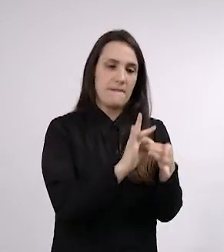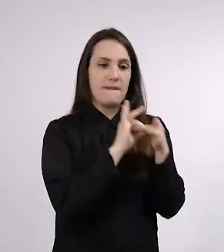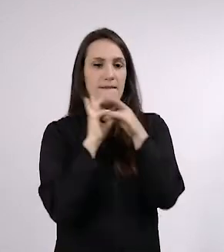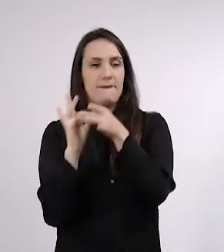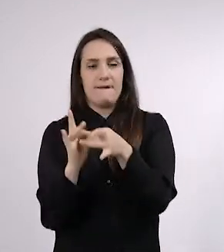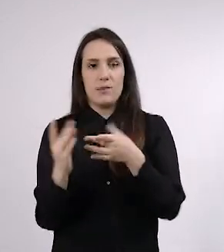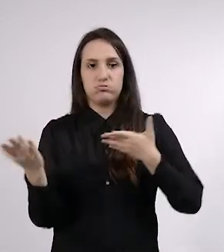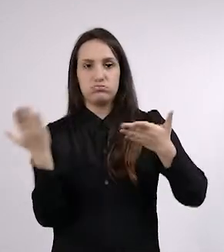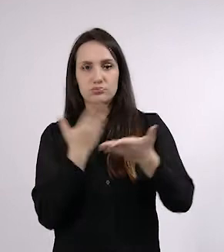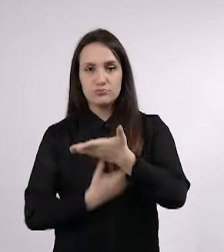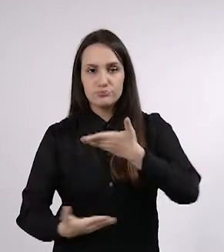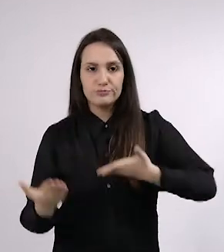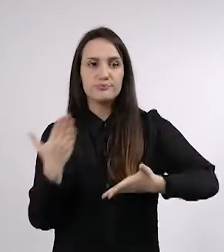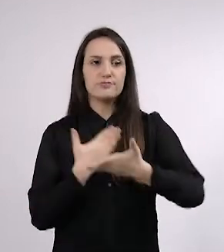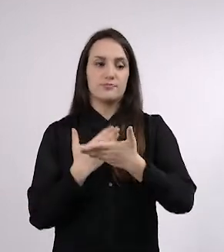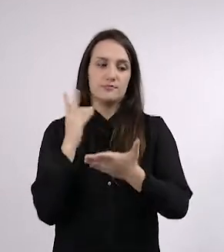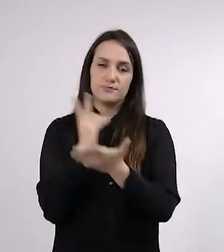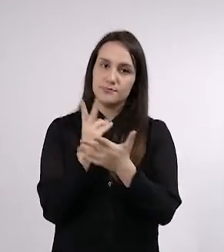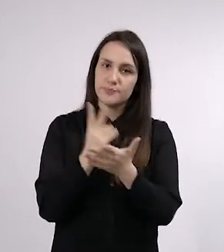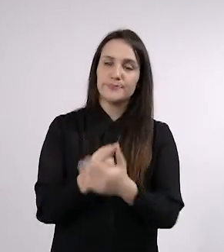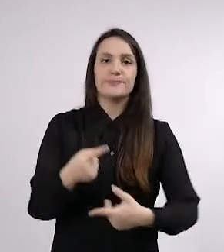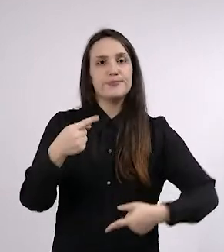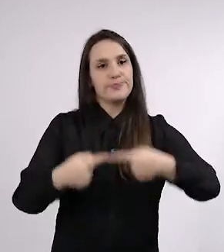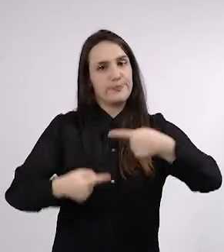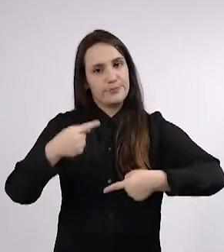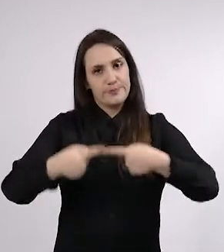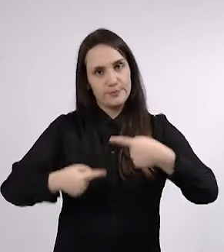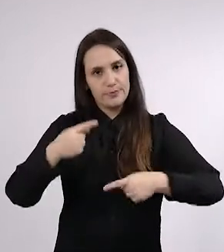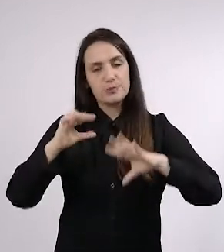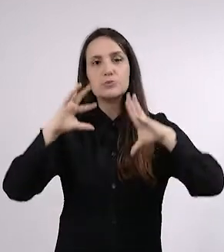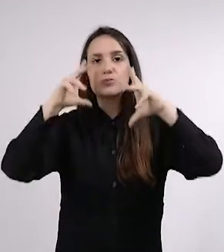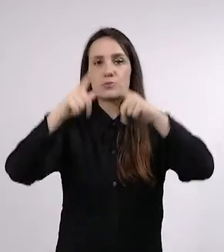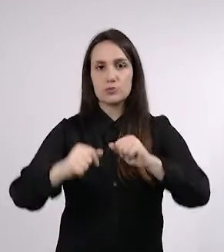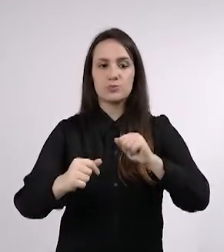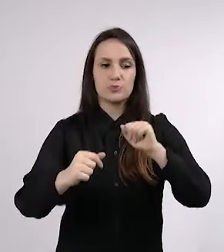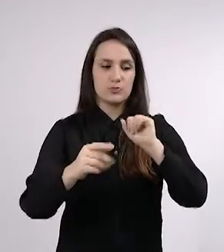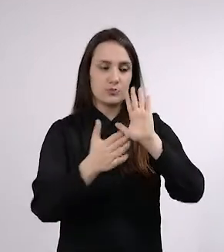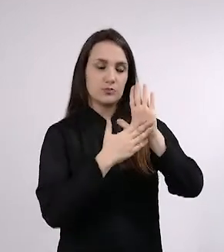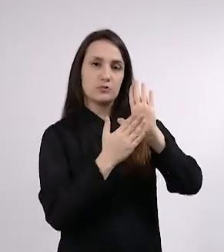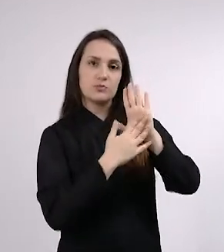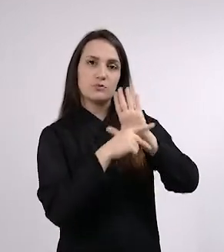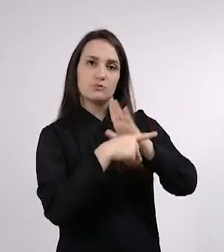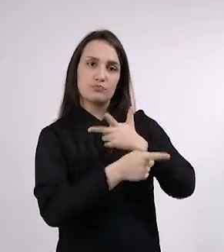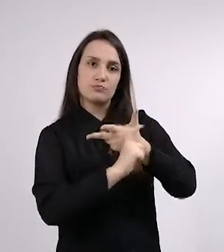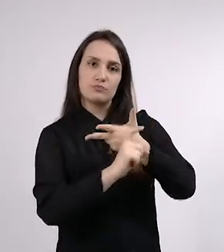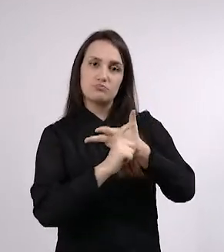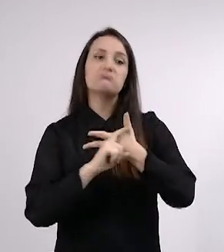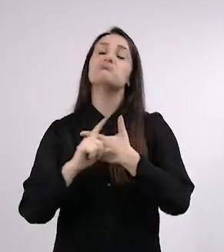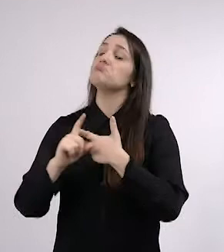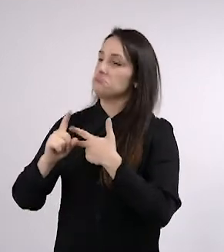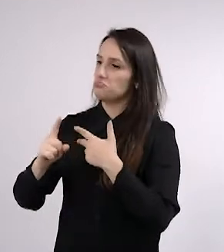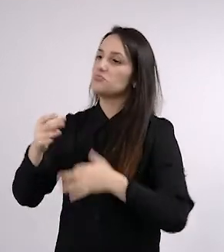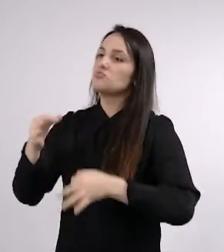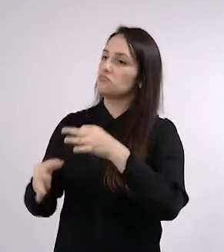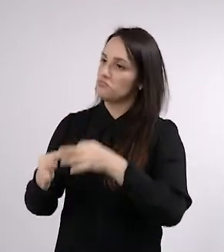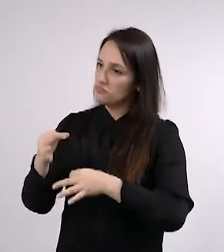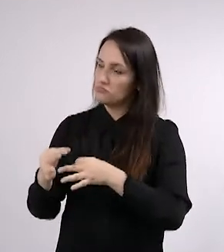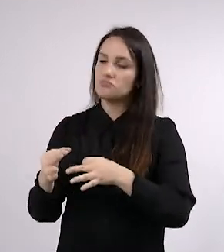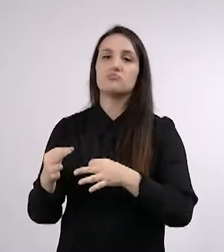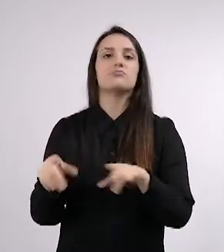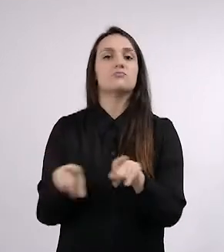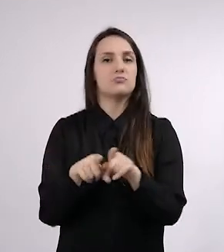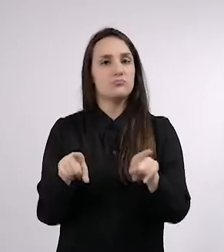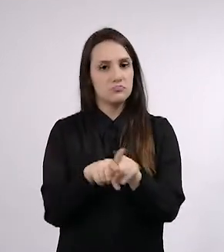mesa, preocupados também e discutindo as questões que o Executivo tem por responsabilidade, mas que é fundamental ter